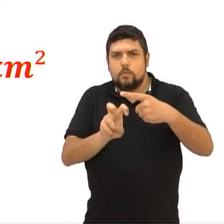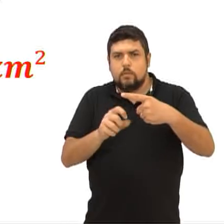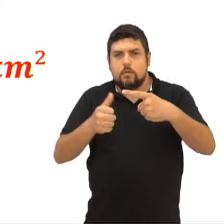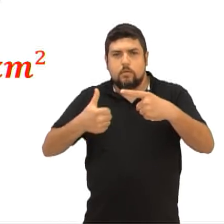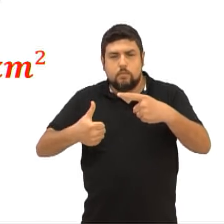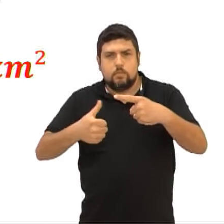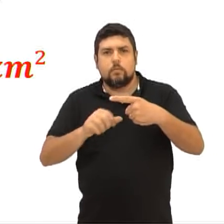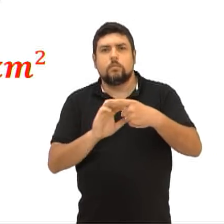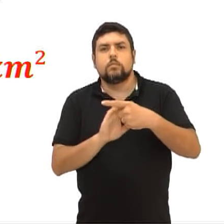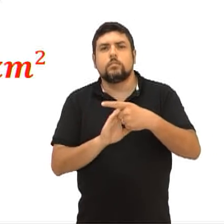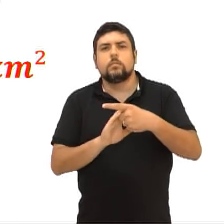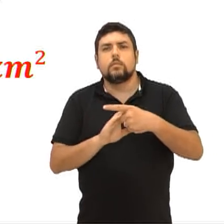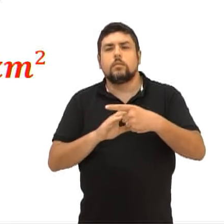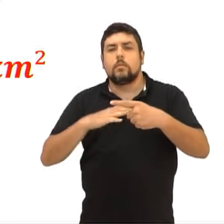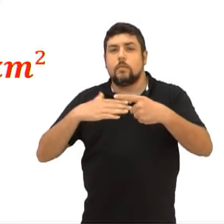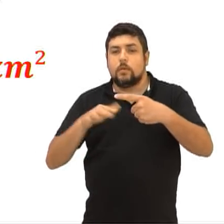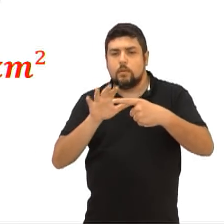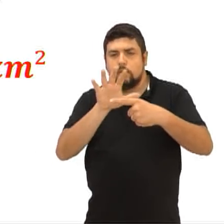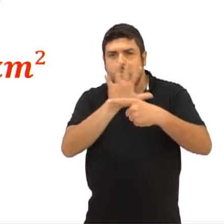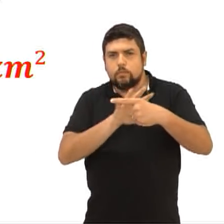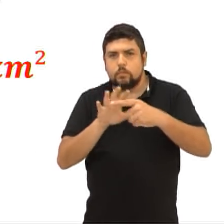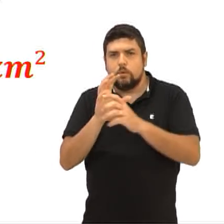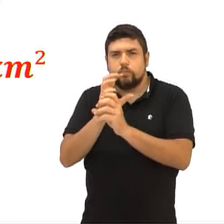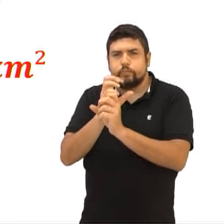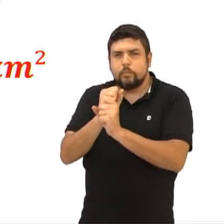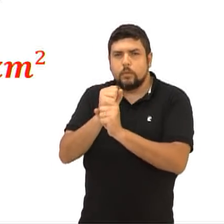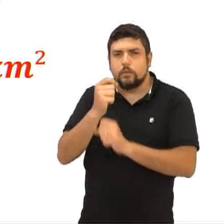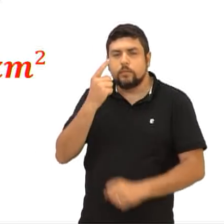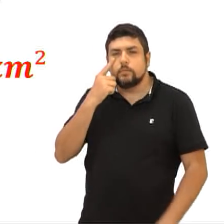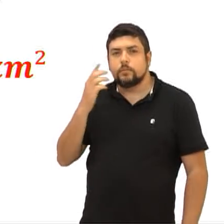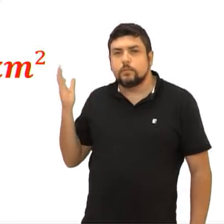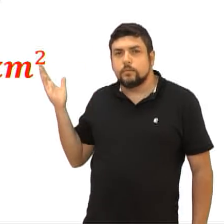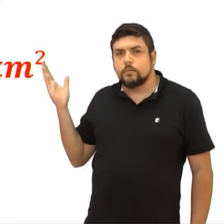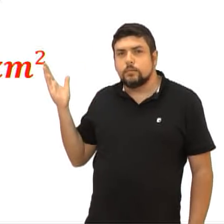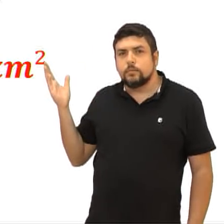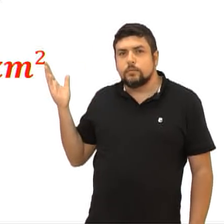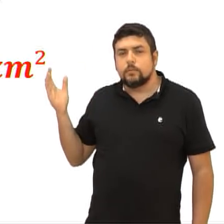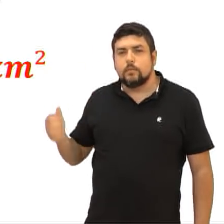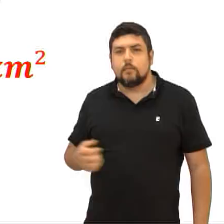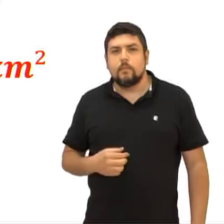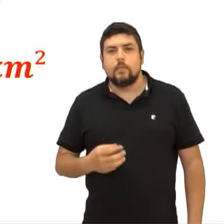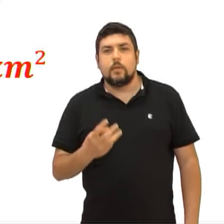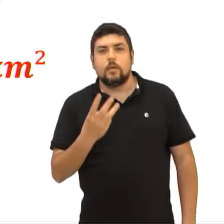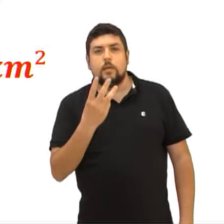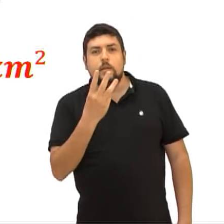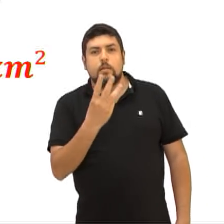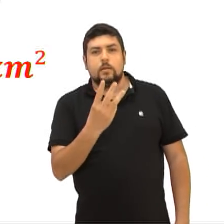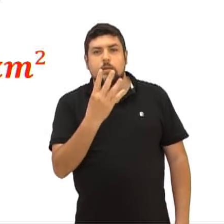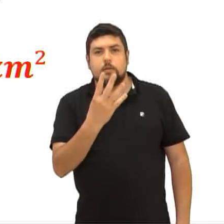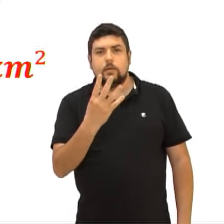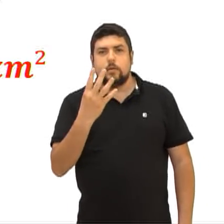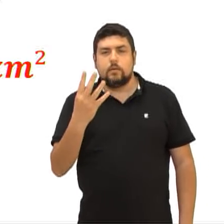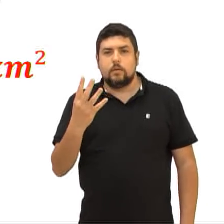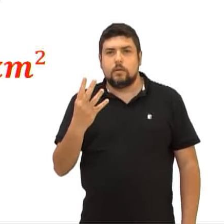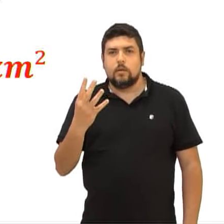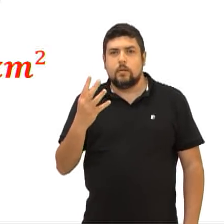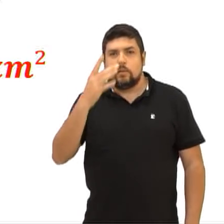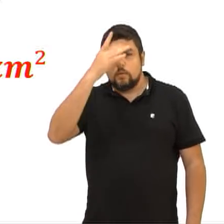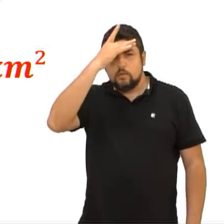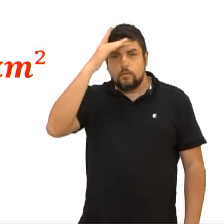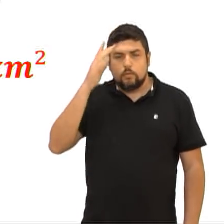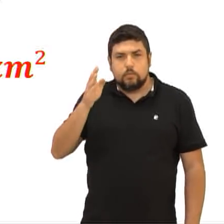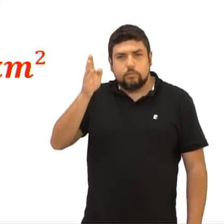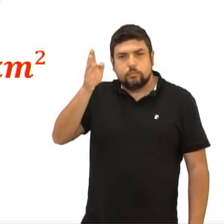Então, a densidade demográfica é aproximadamente 344 habitantes por quilômetro